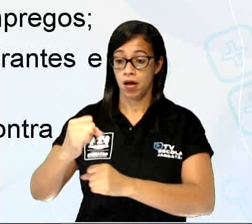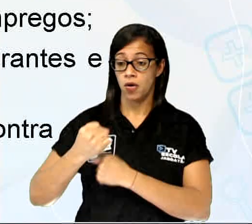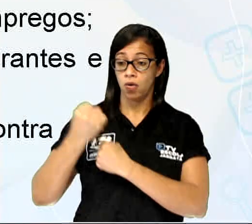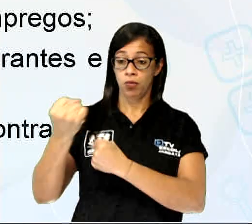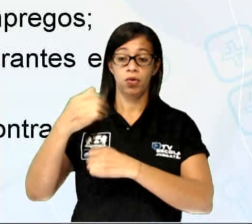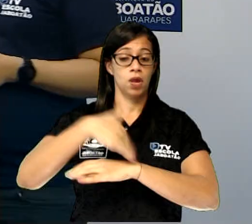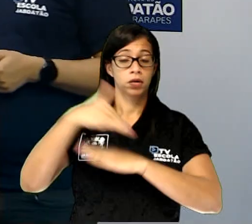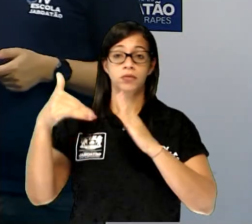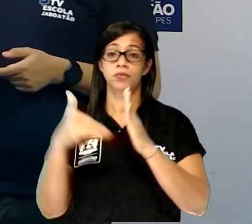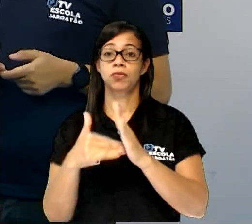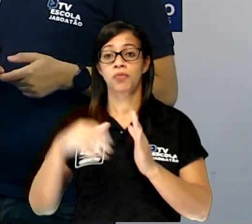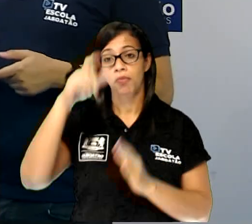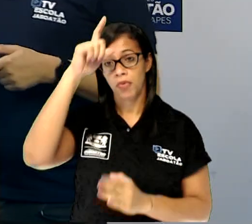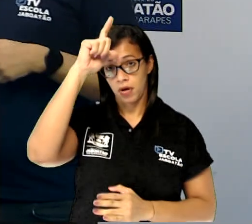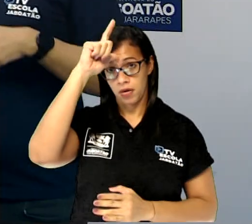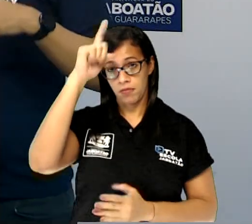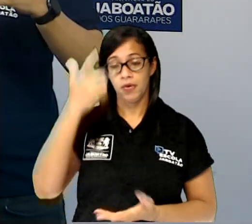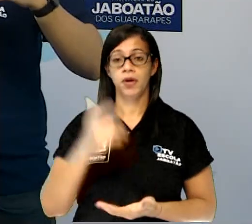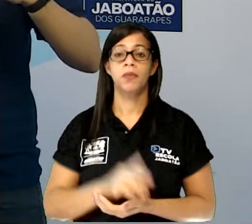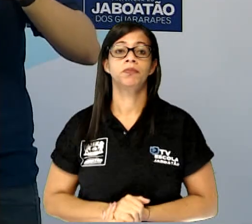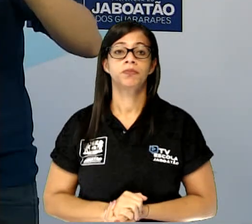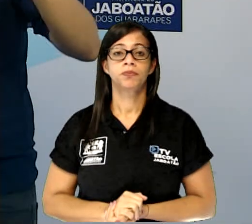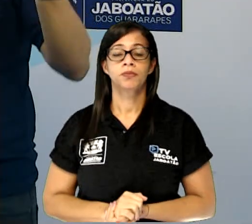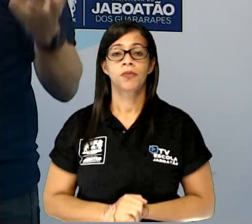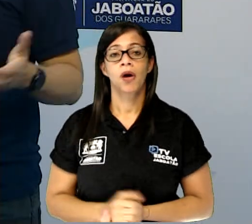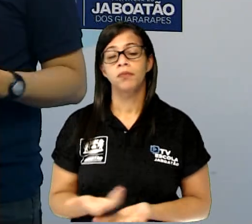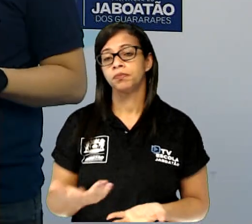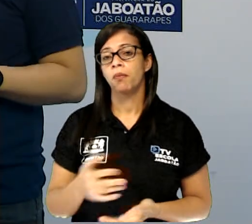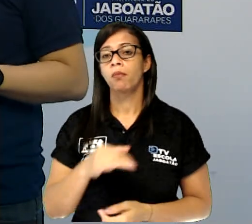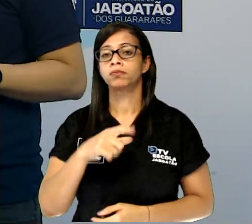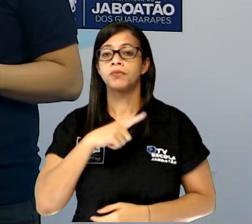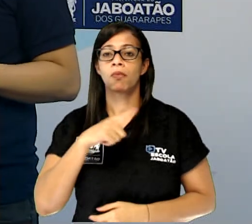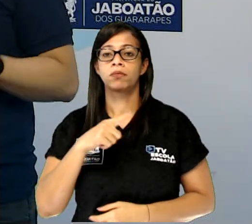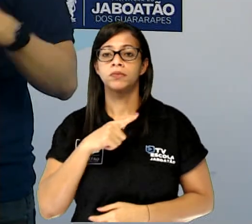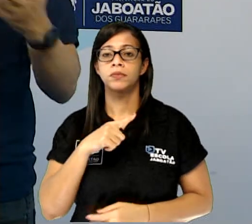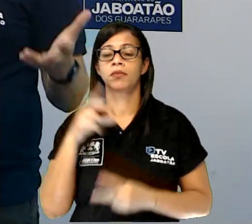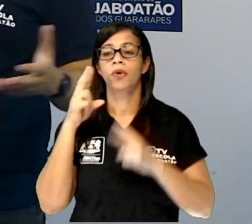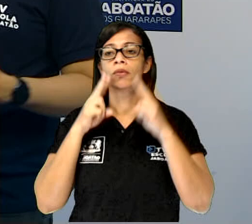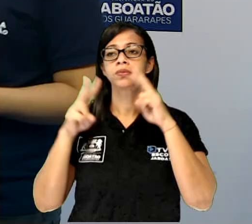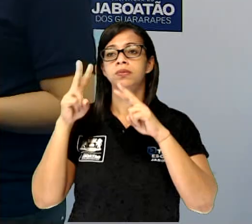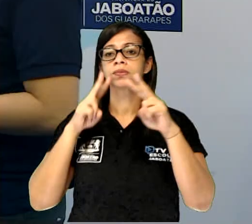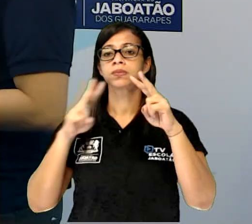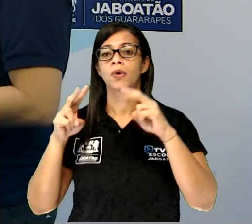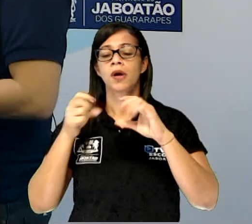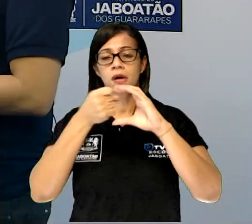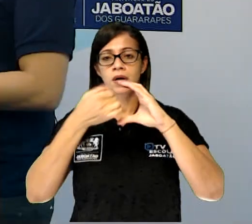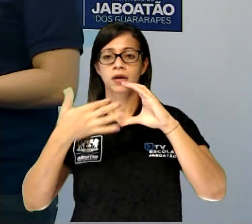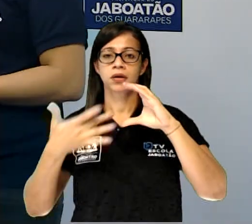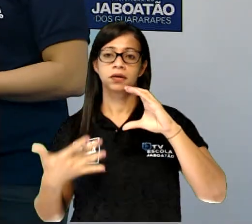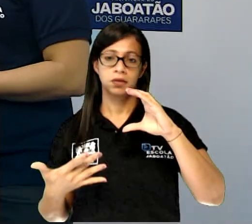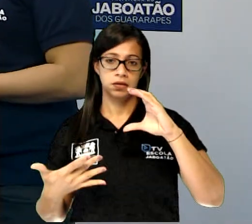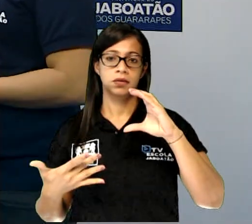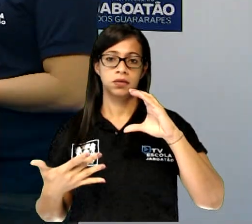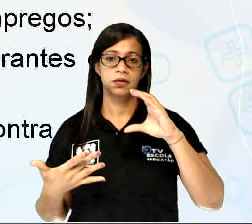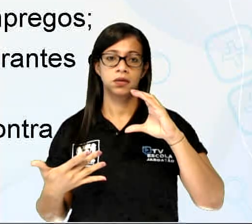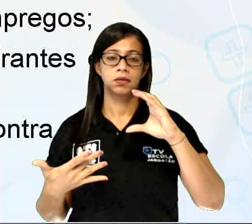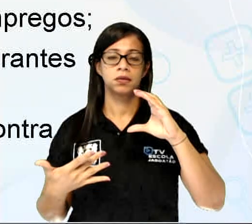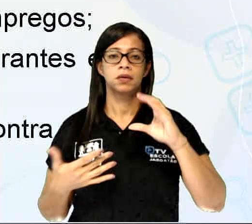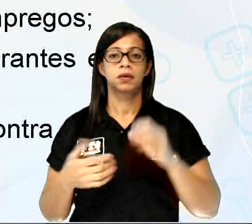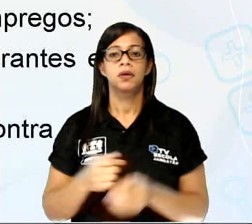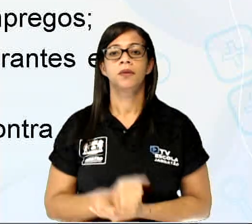aqui a gente tem o que talvez seja a característica mais conhecida do nazismo, que é a perseguição aos